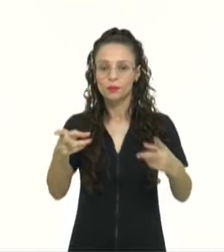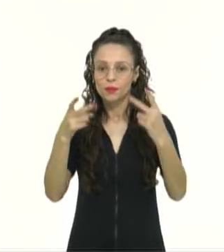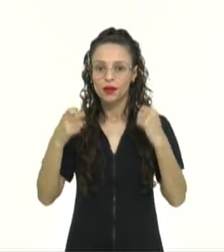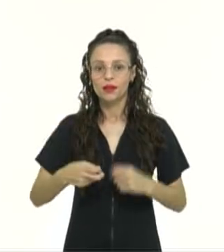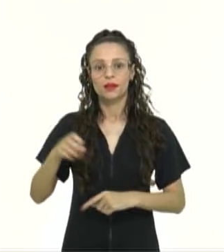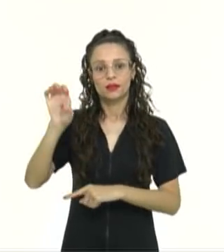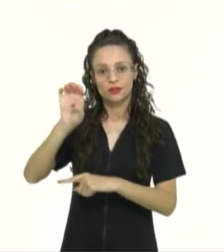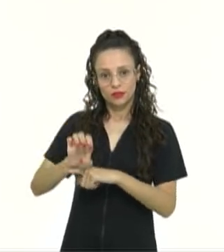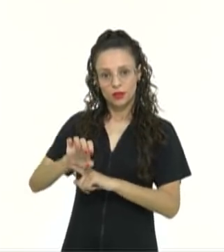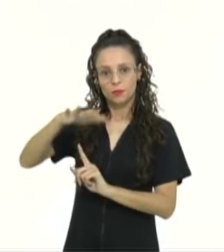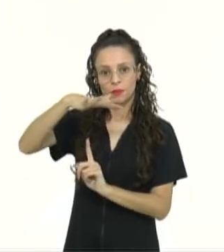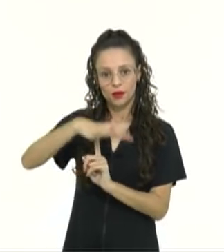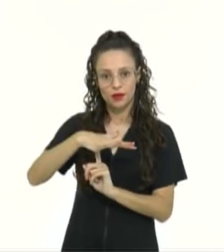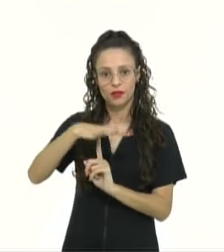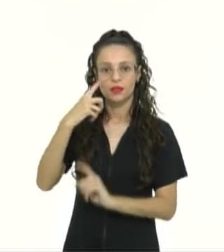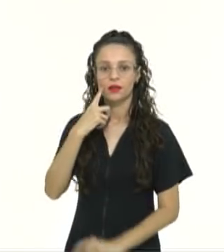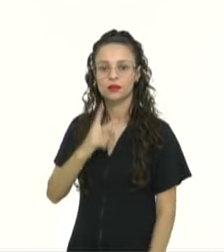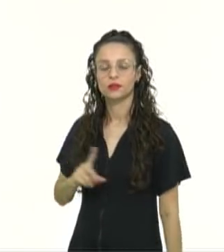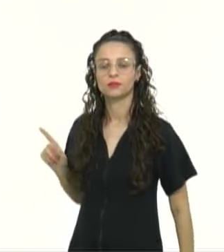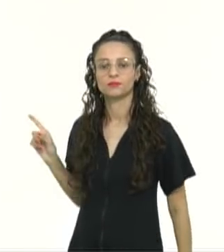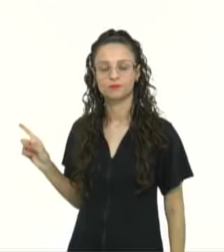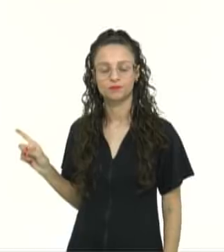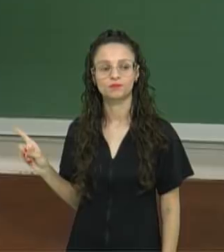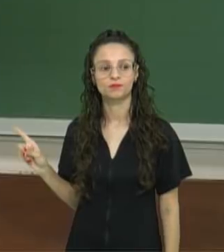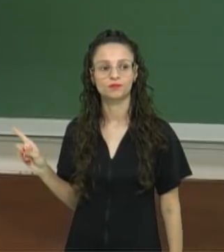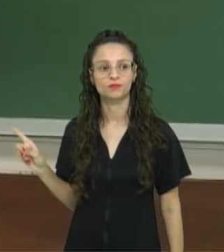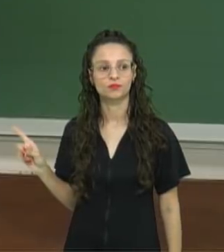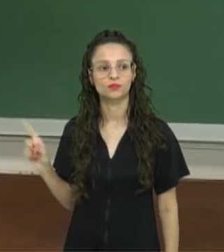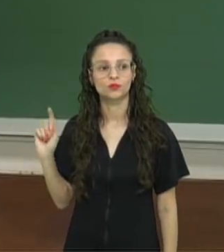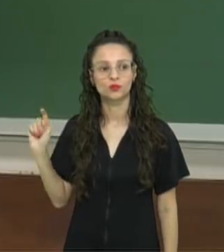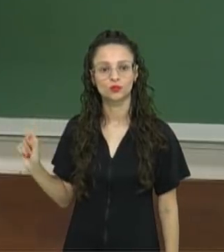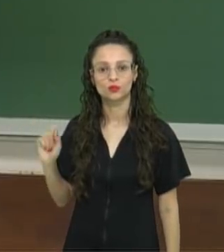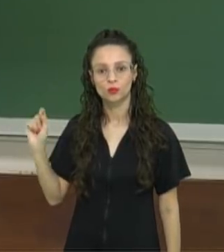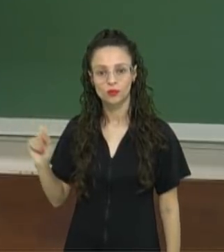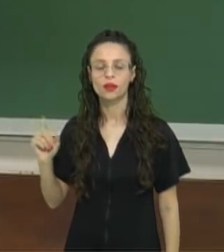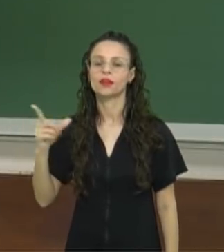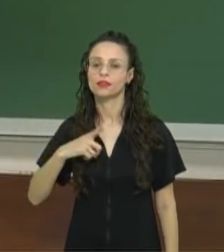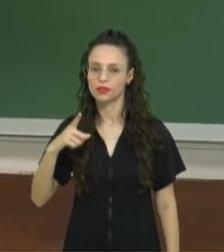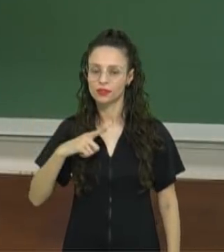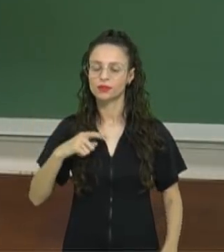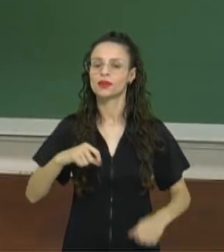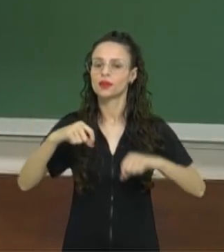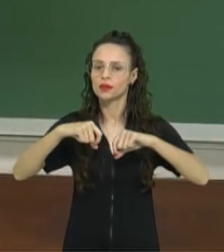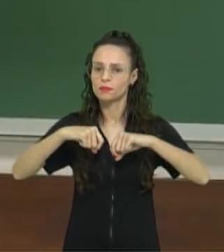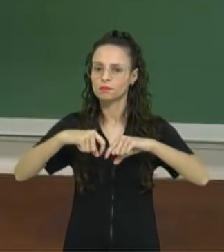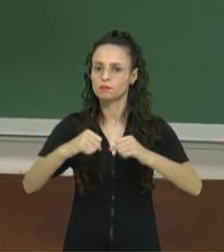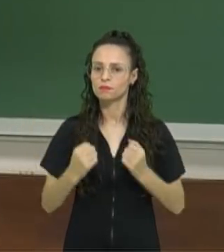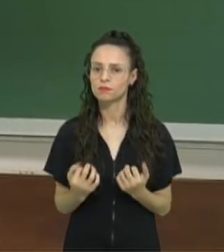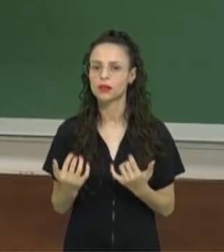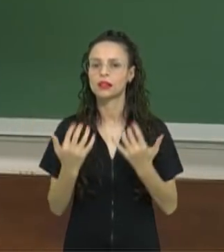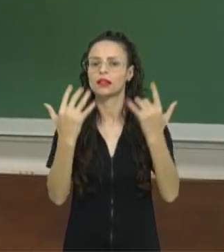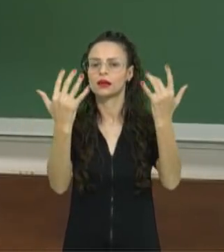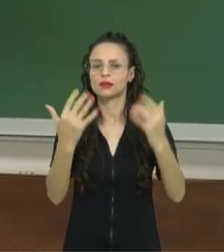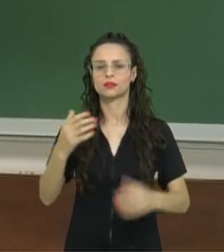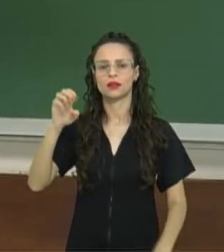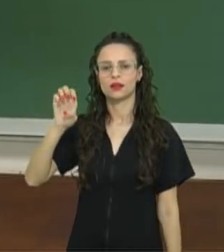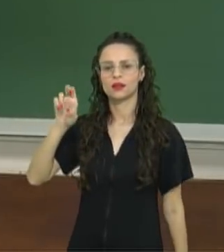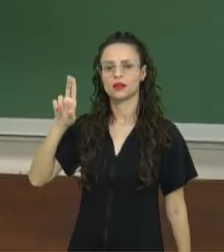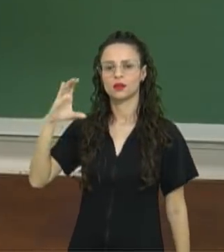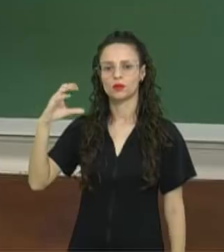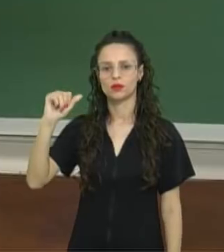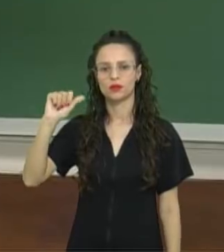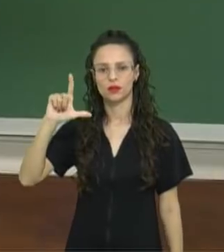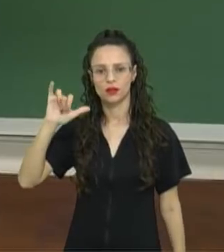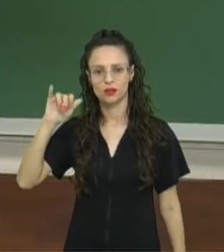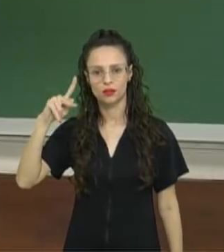nosso estado, né, no estado do Paraná, né, o Paraná, ele planta aí, né, eucaliptos, pinos